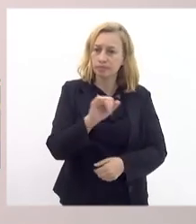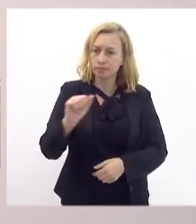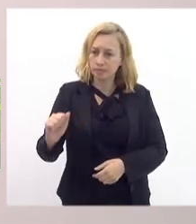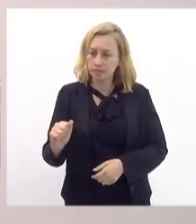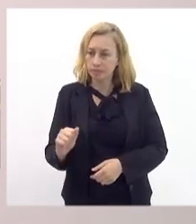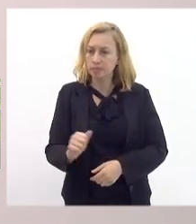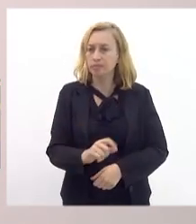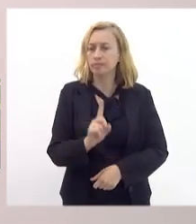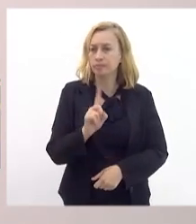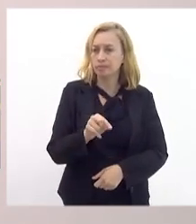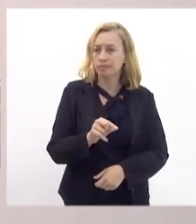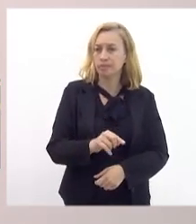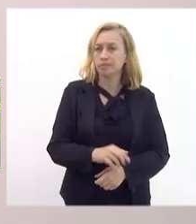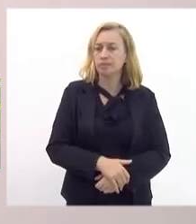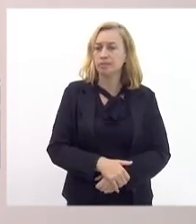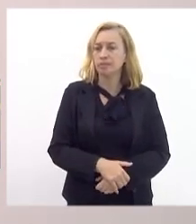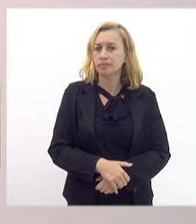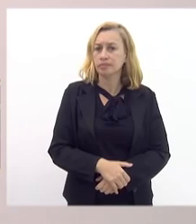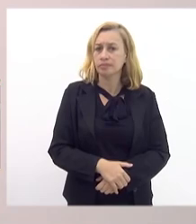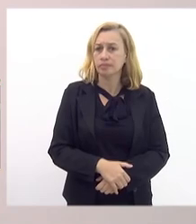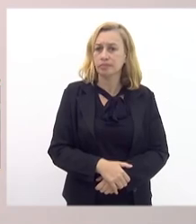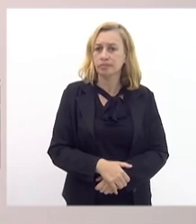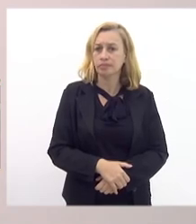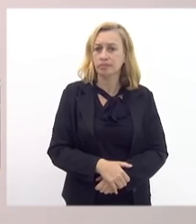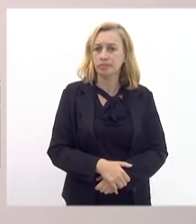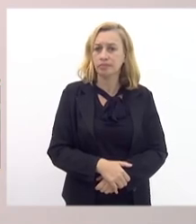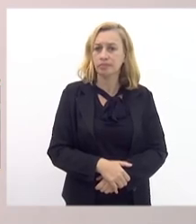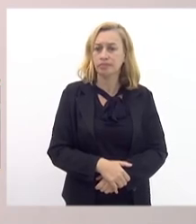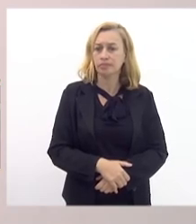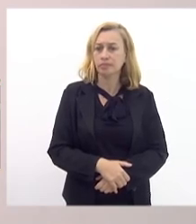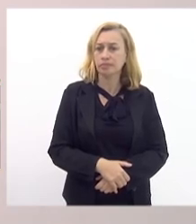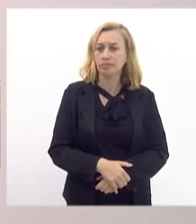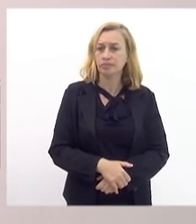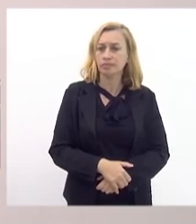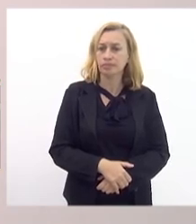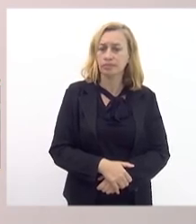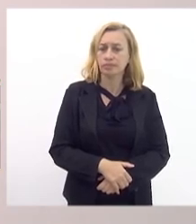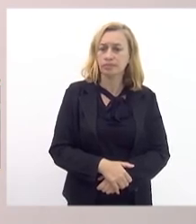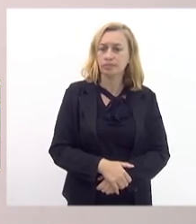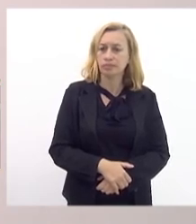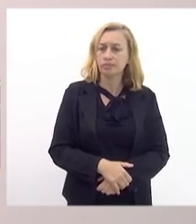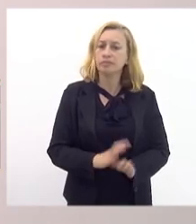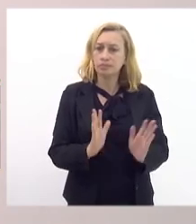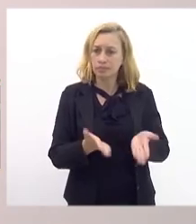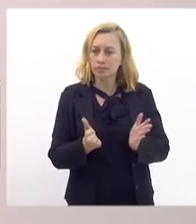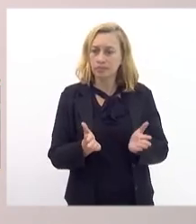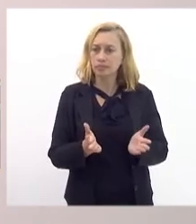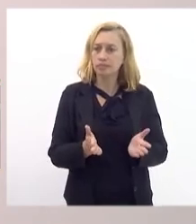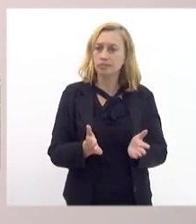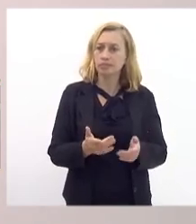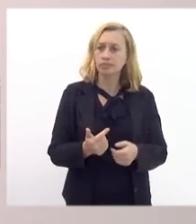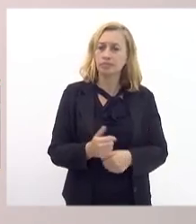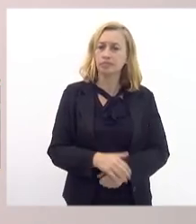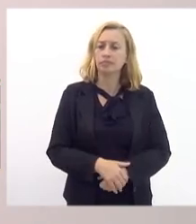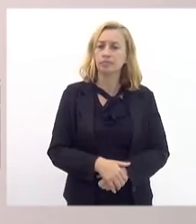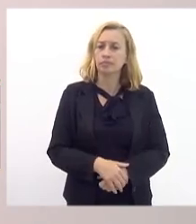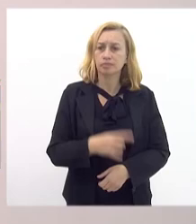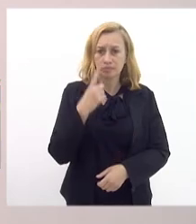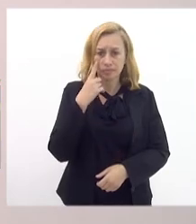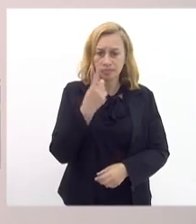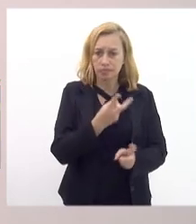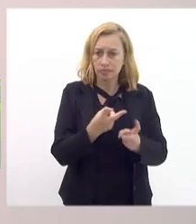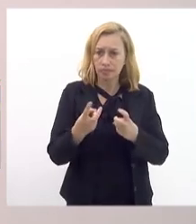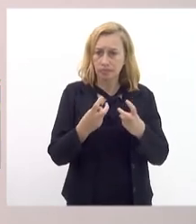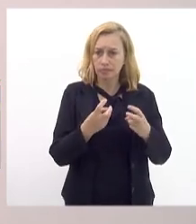que é um rito é que tem áudio que tem aderência pouco mais um fato que a gente hoje já tá conversando população e a